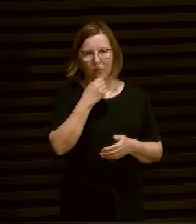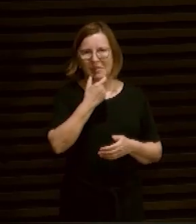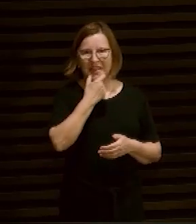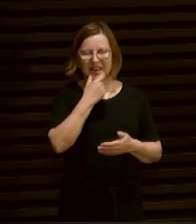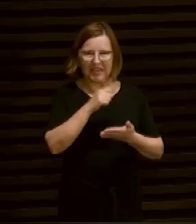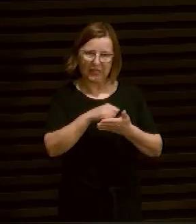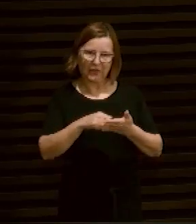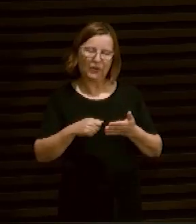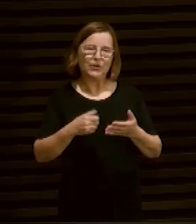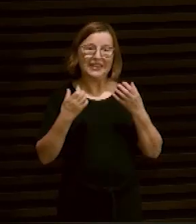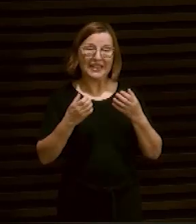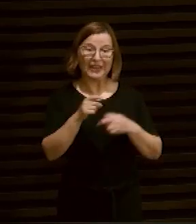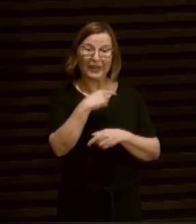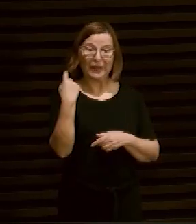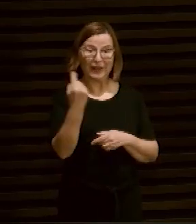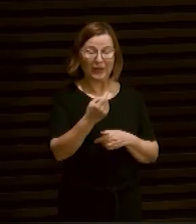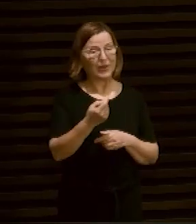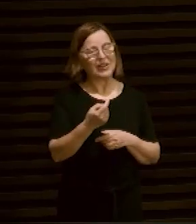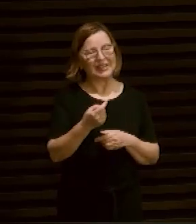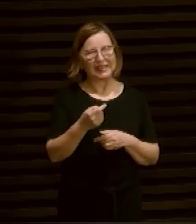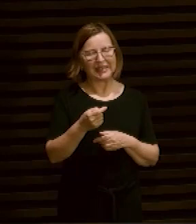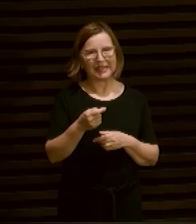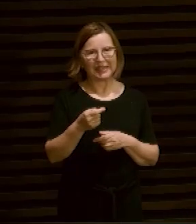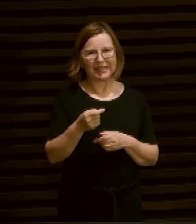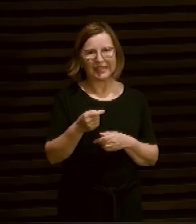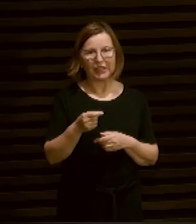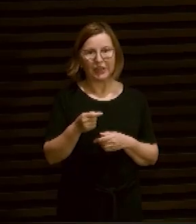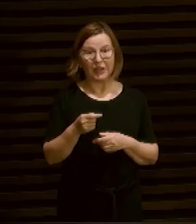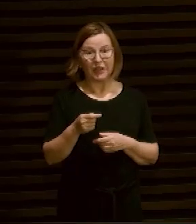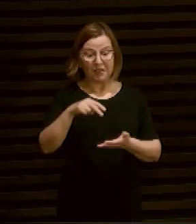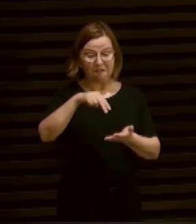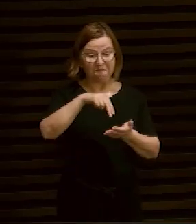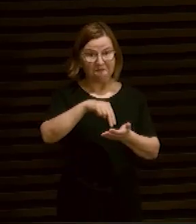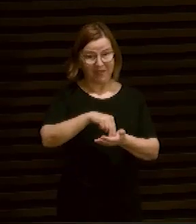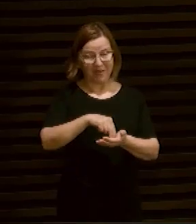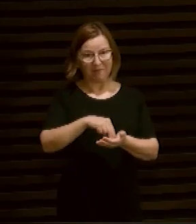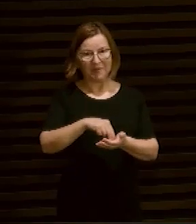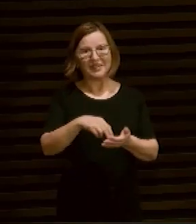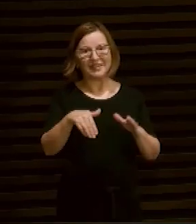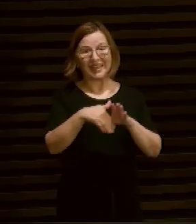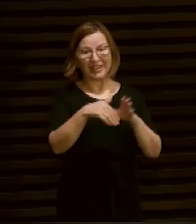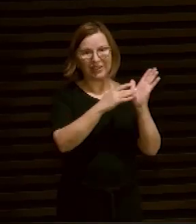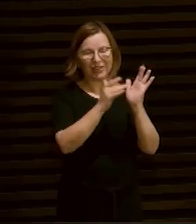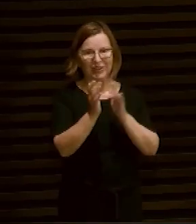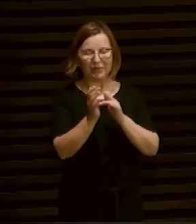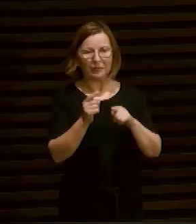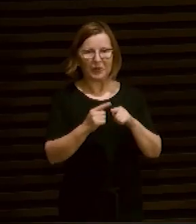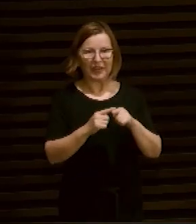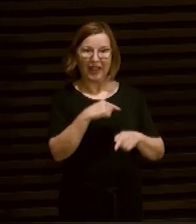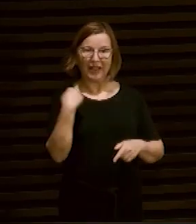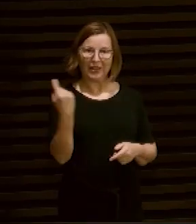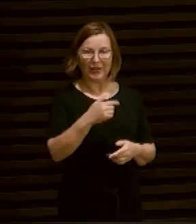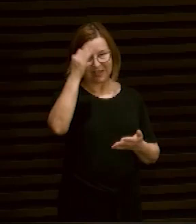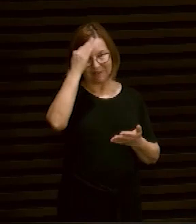Jesus, quer que nós mantenhamos os nossos olhos fixos nele, porque tanto a nossa fé